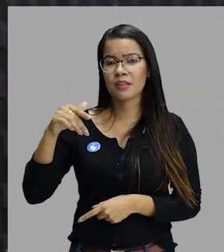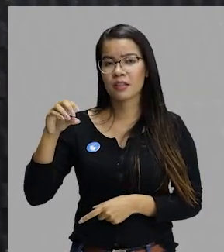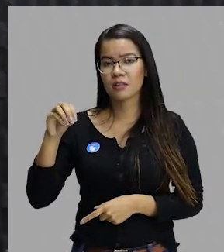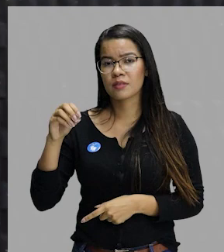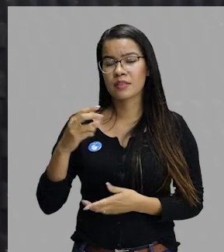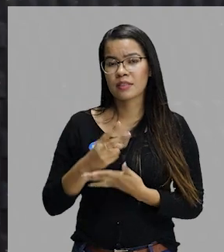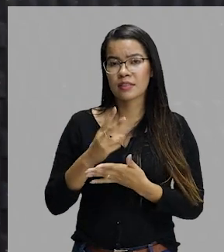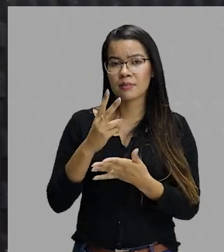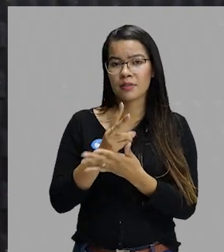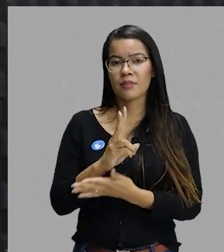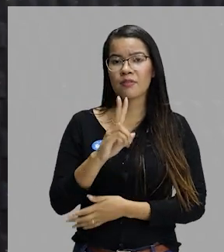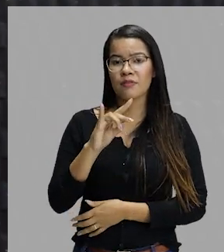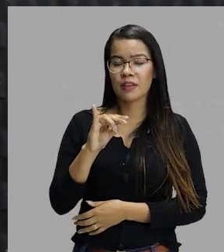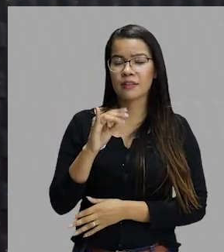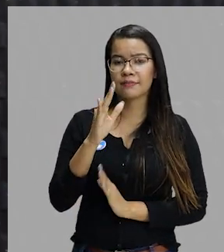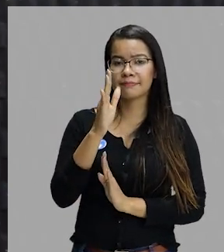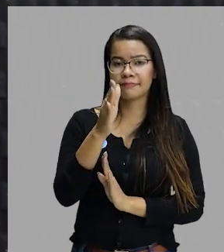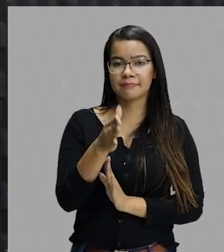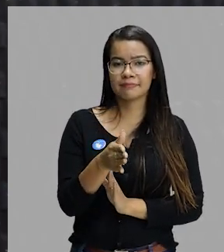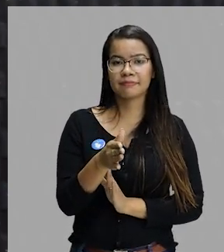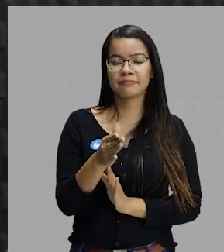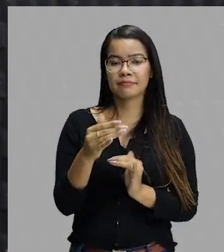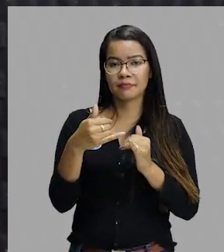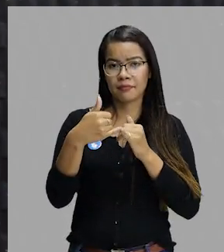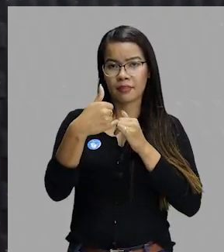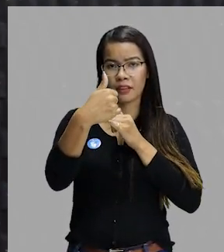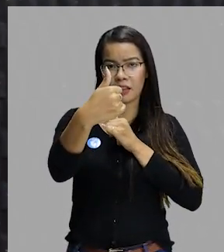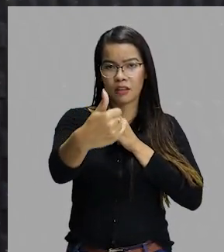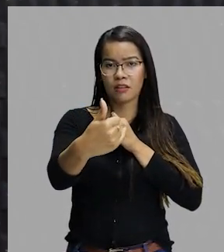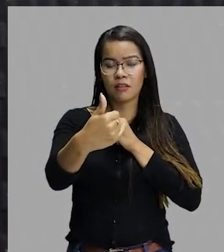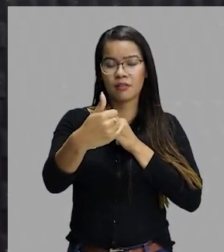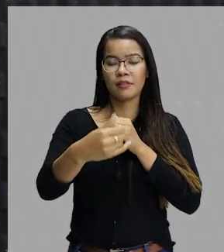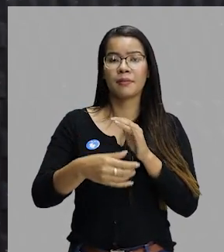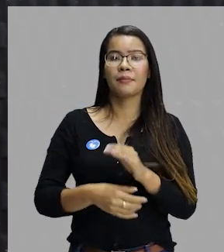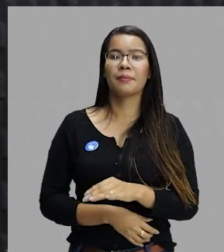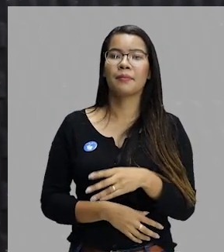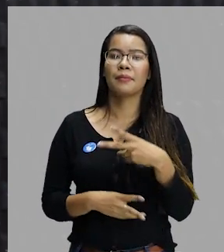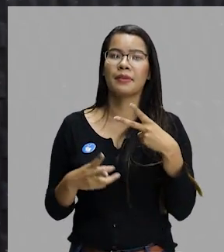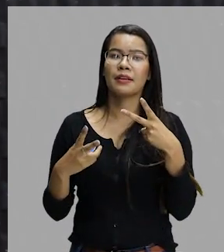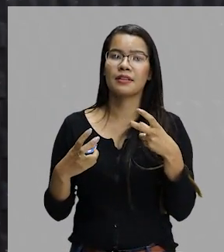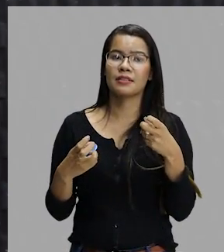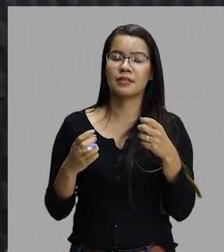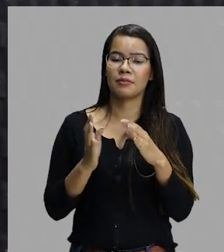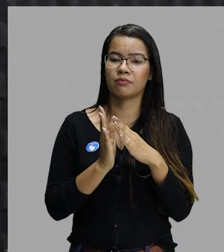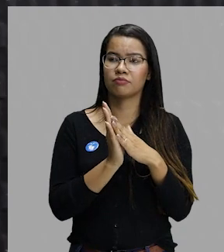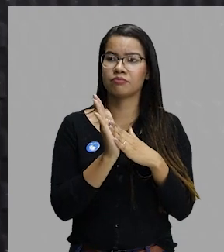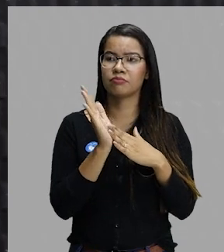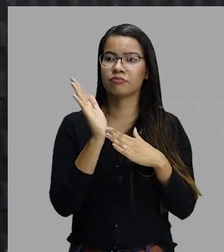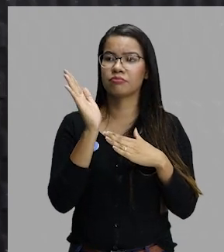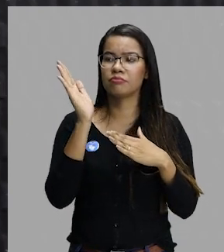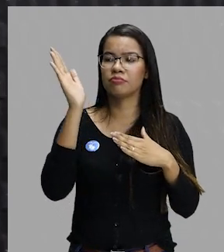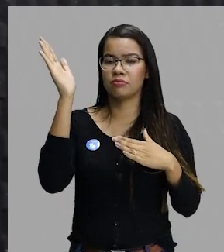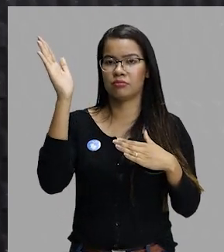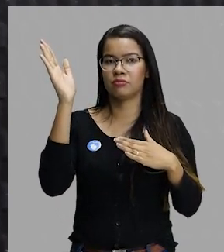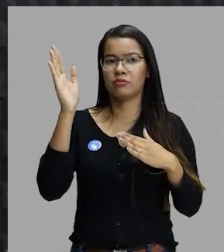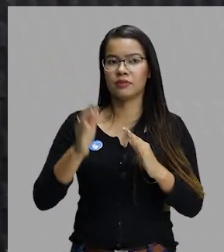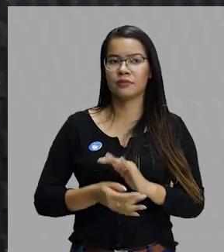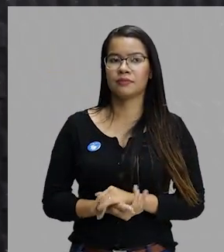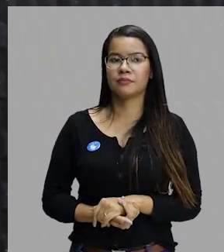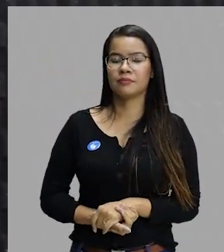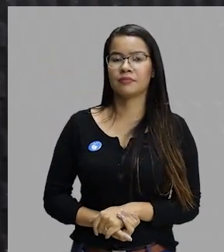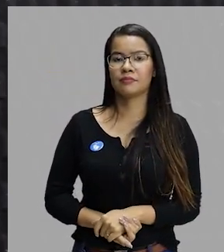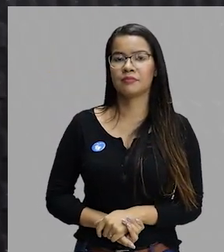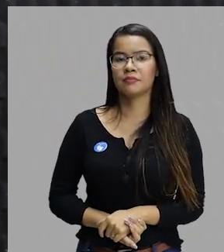ela sempre vai ser uma reta. Tá? Perceba que essa é uma reta aqui com declividade para direita,